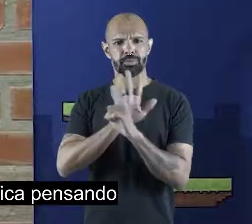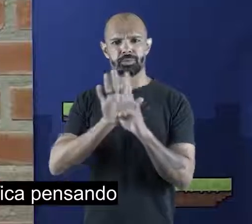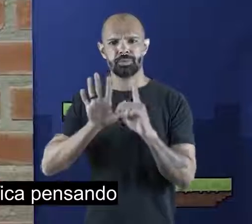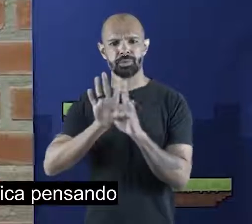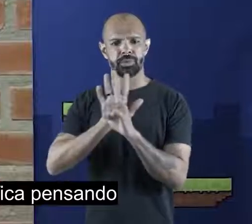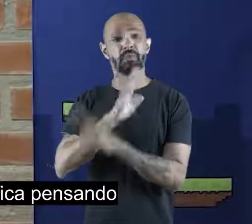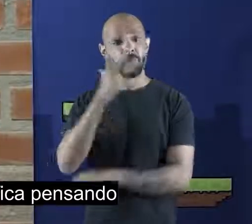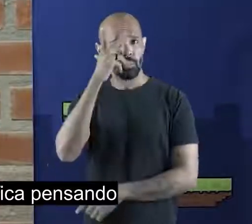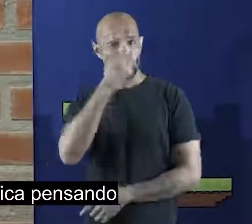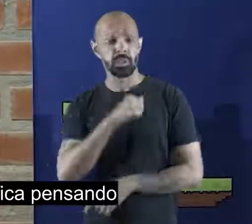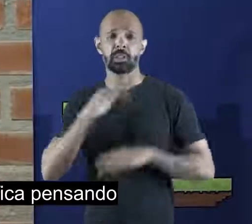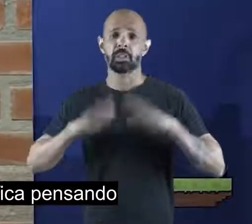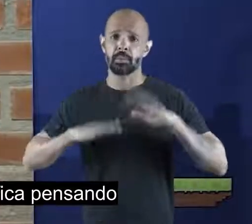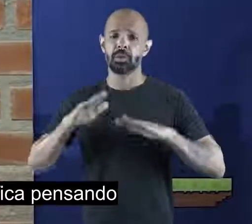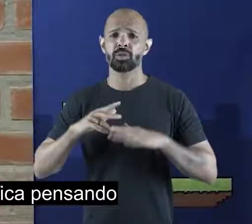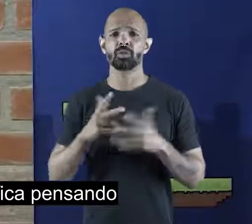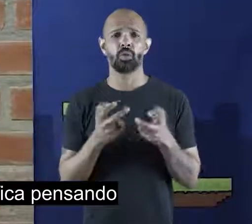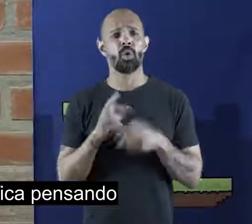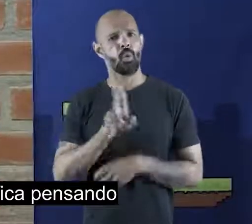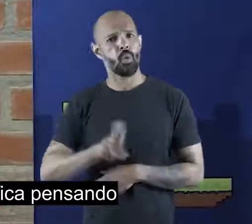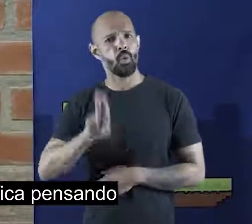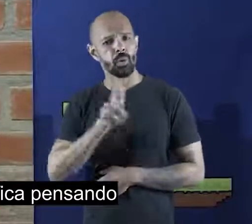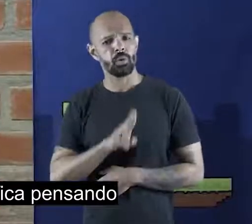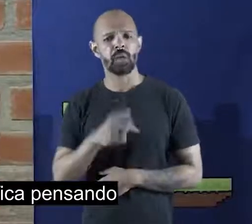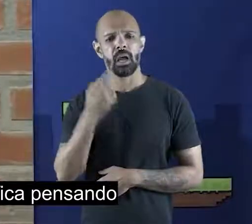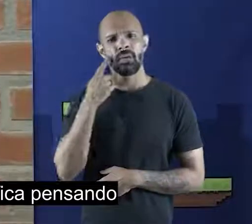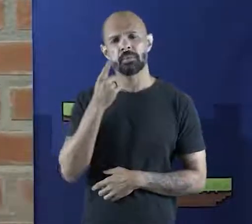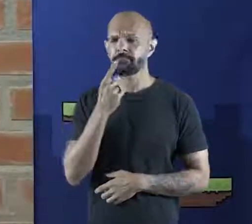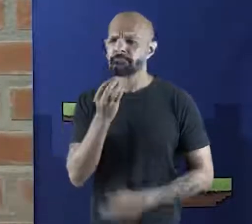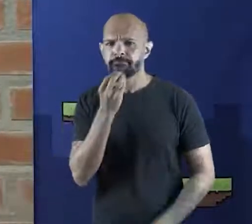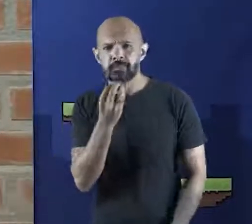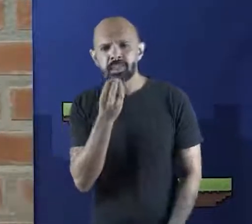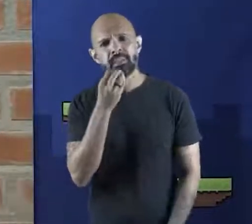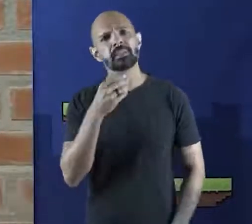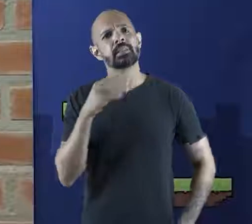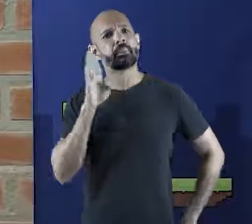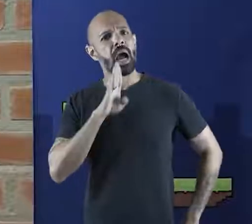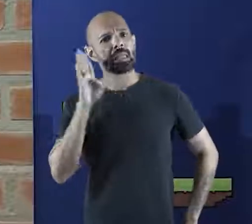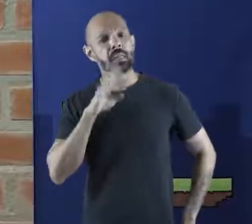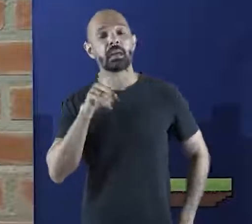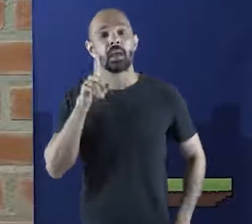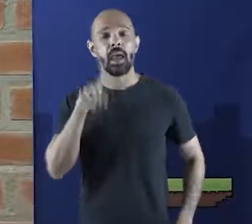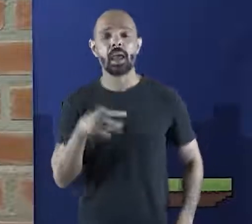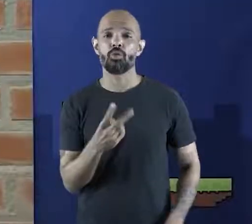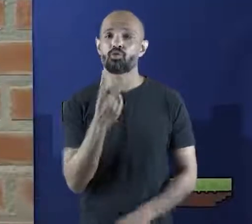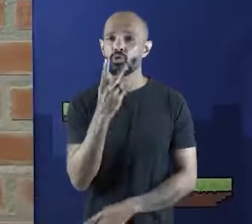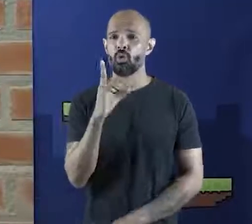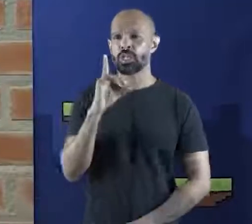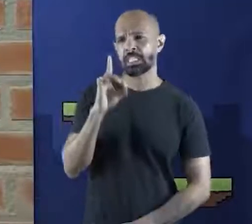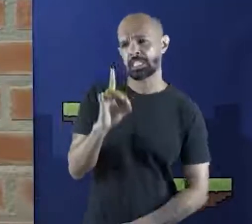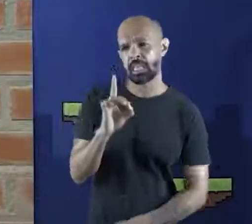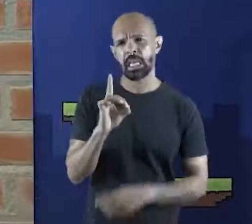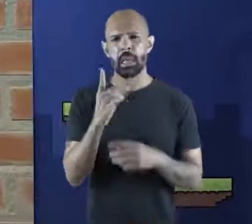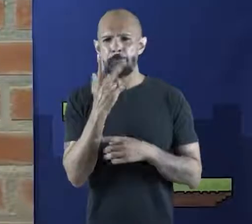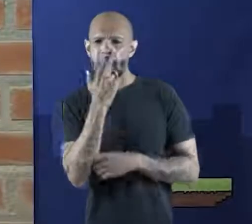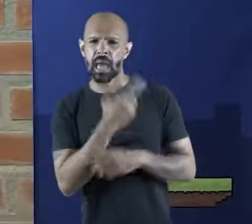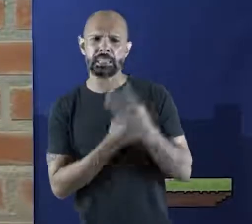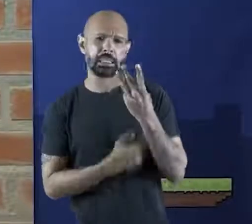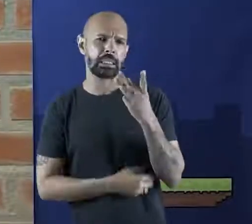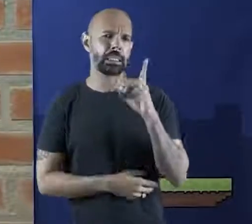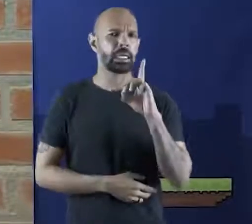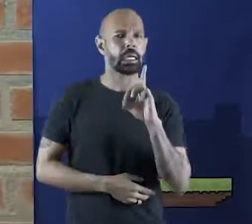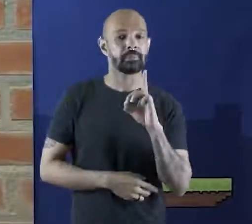Aí fica muito bonito, né? Tem muitos jogos que usam isso. Aí você fica vendo, poxa, que maneiro! É um 2D meio 3D. Ou